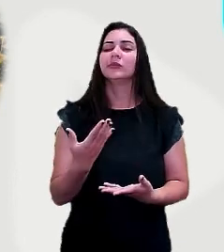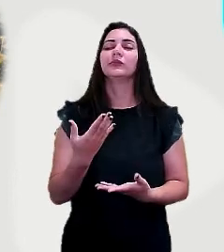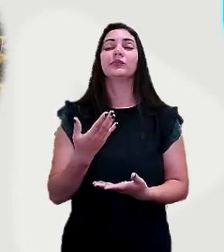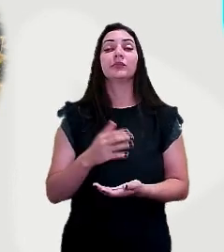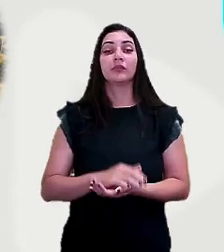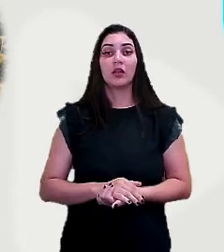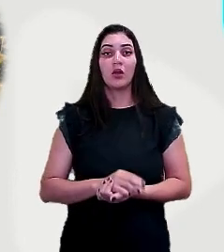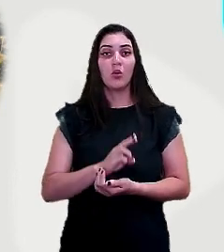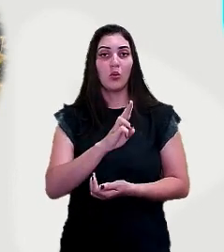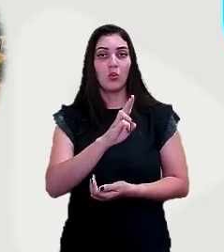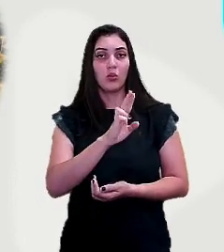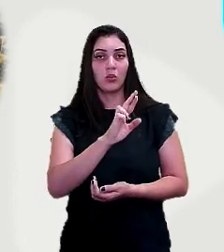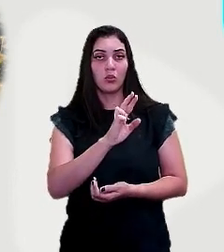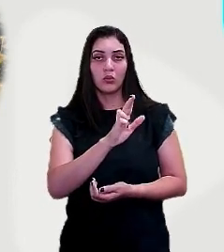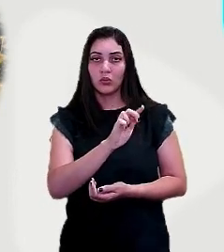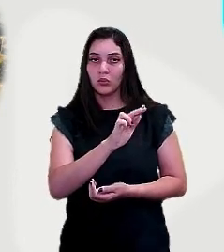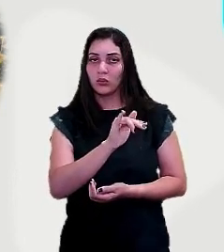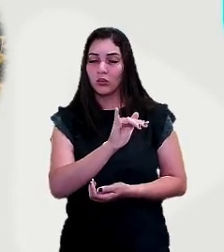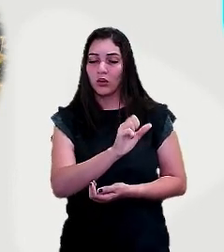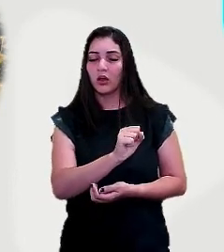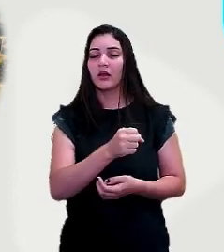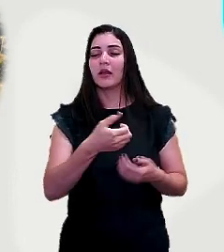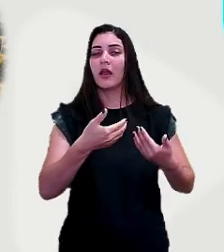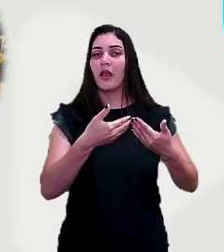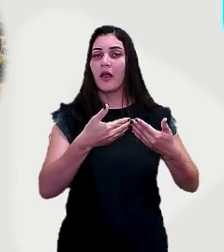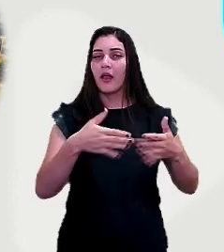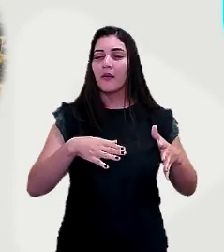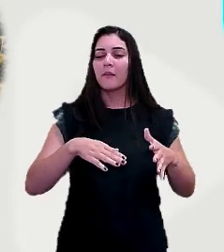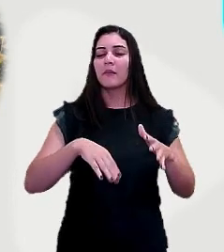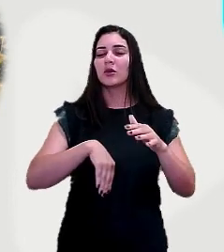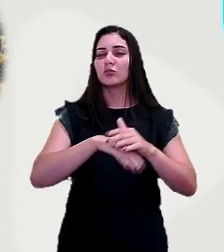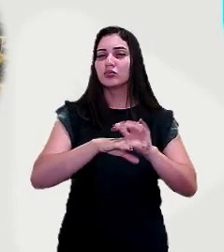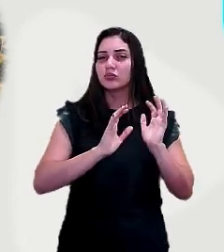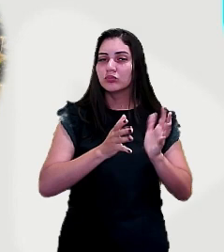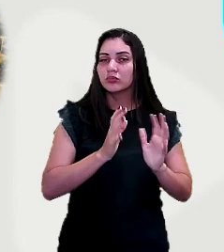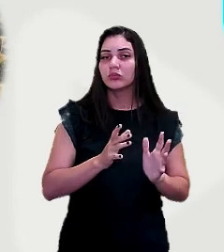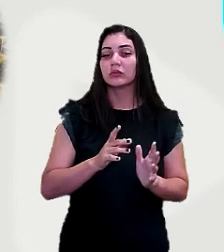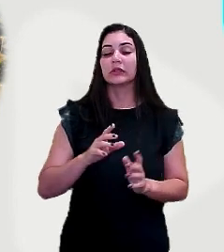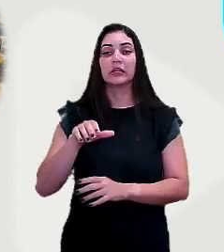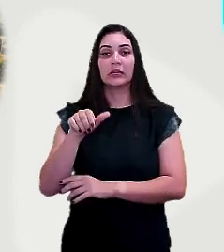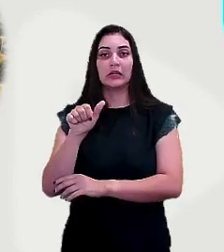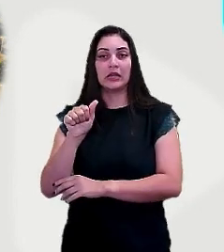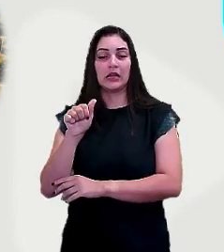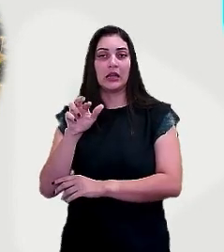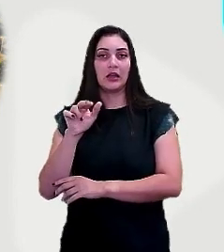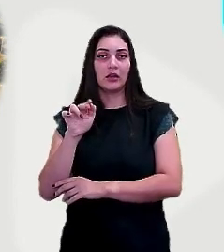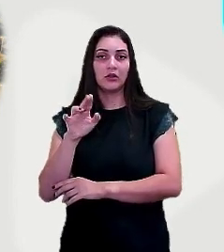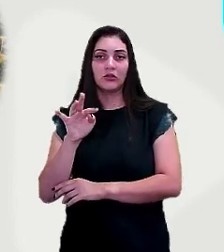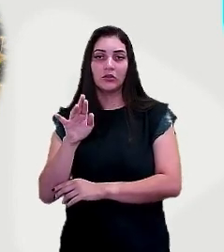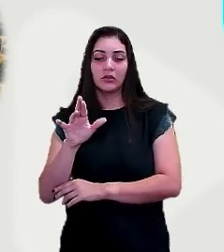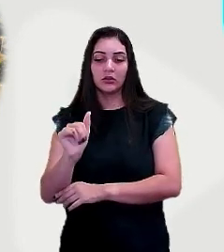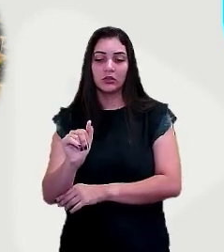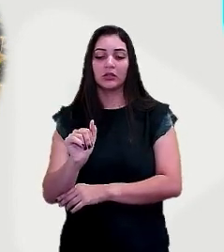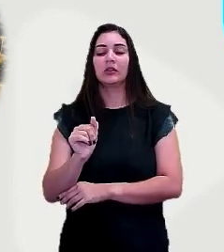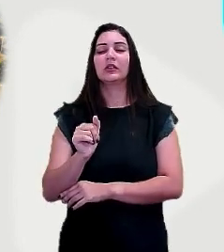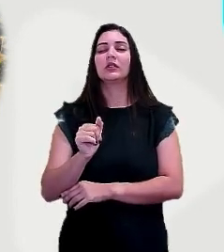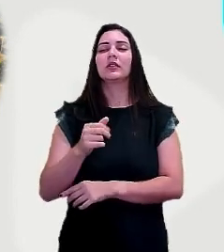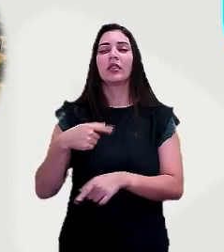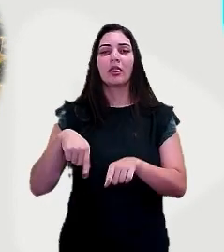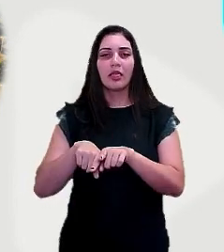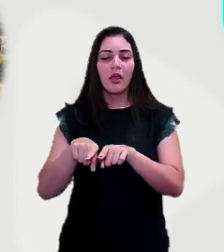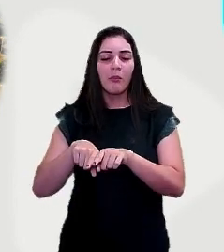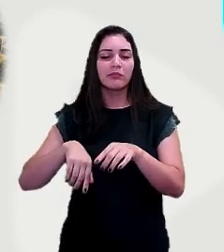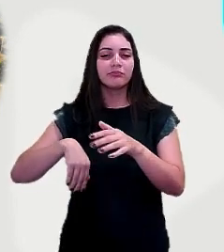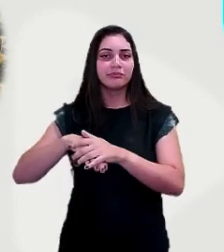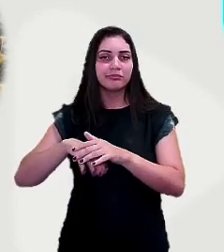placar, mas a Argentina reagiu consecutivamente e marcou 2 vezes para liderar por 2-1 até o